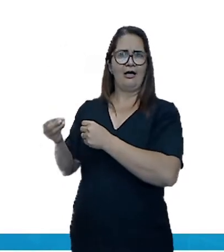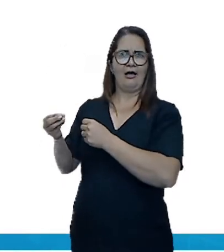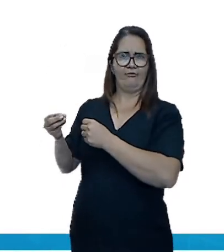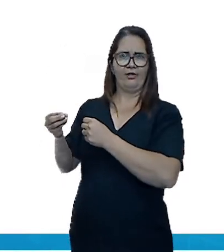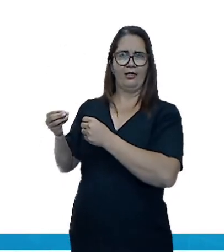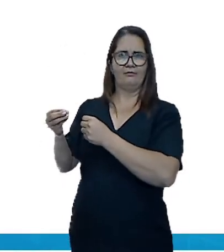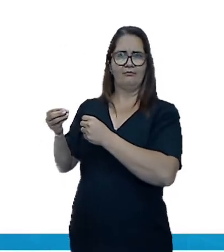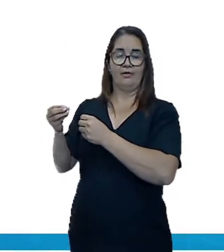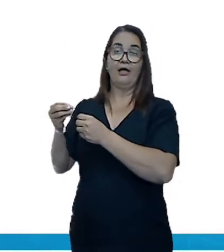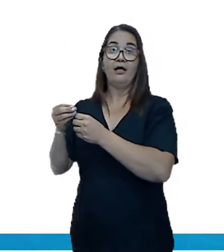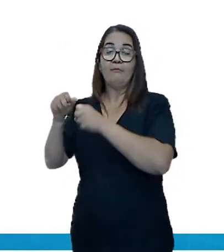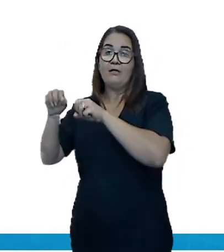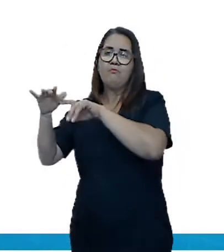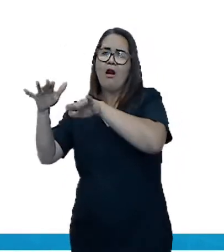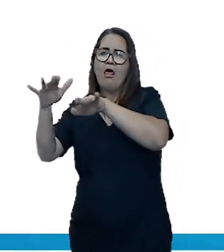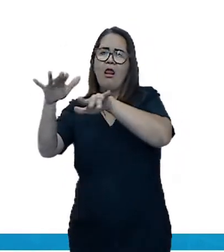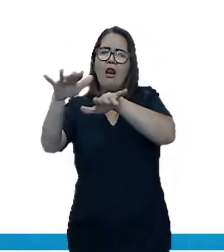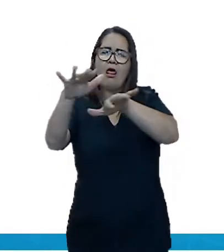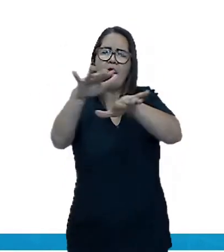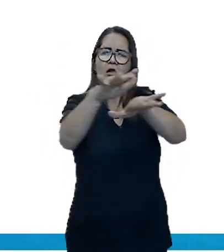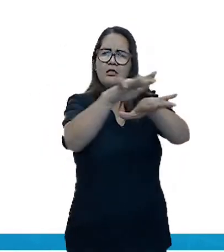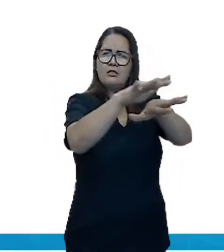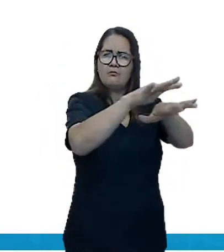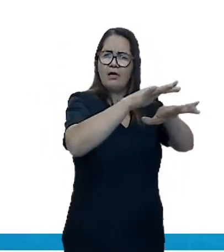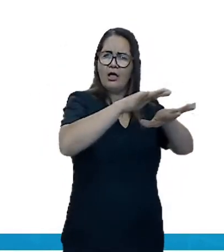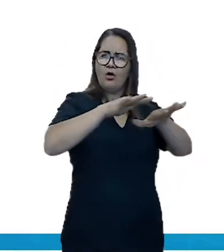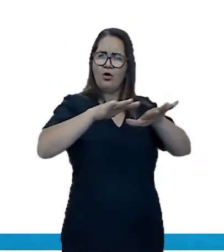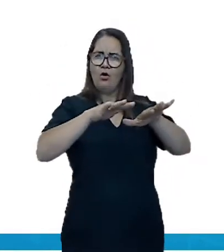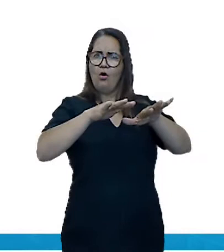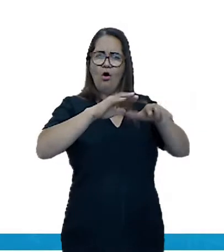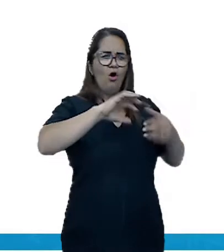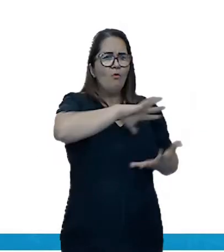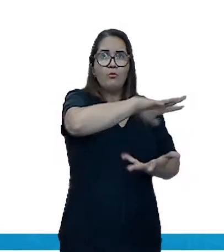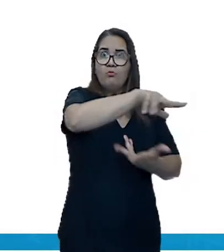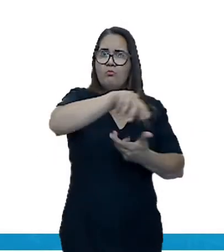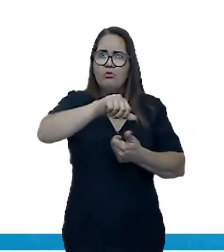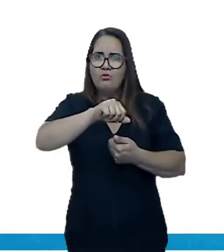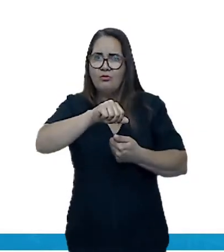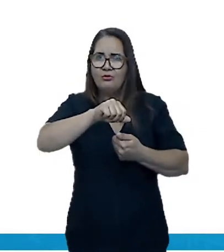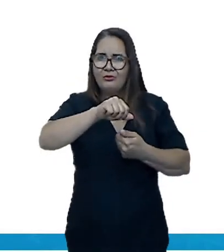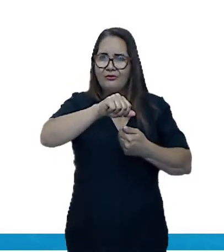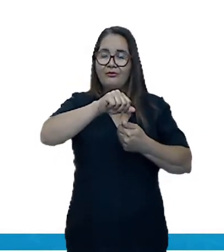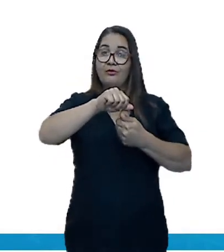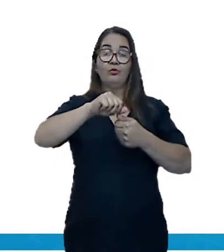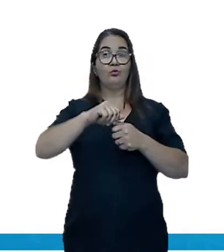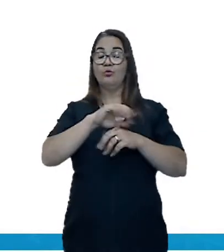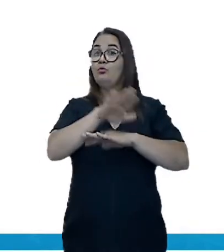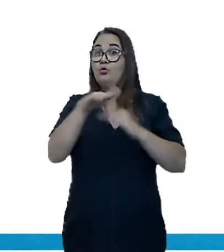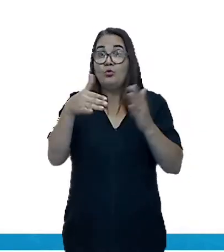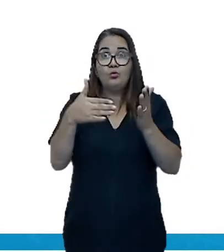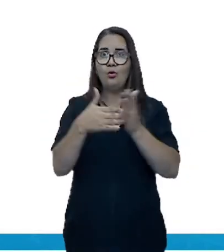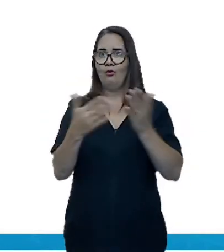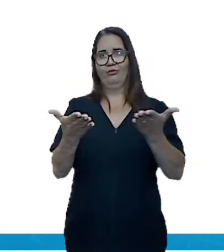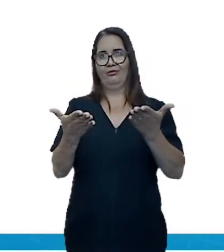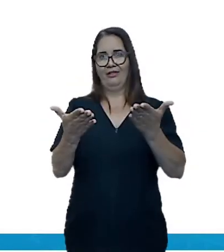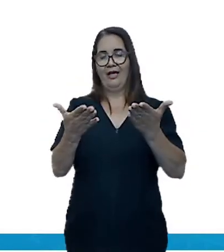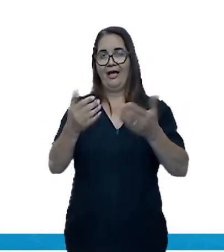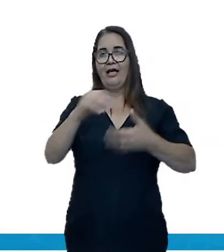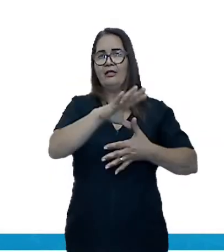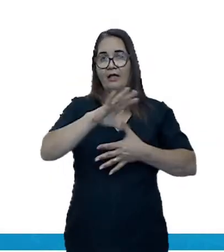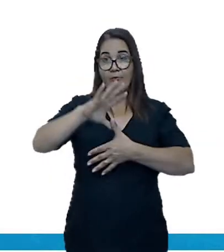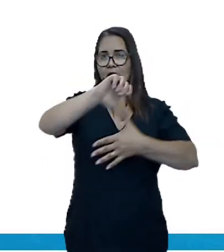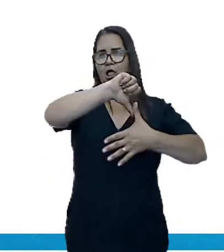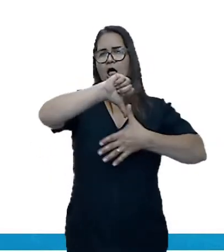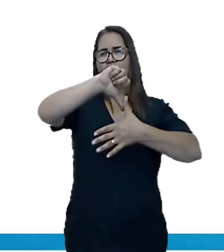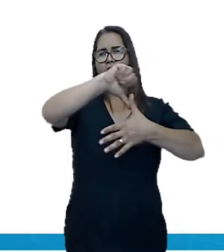os continentes, ou seja, continente americano, asiático e também o